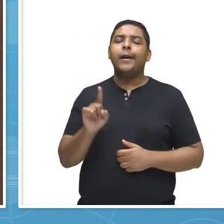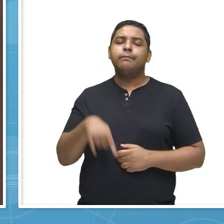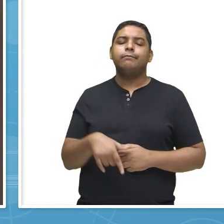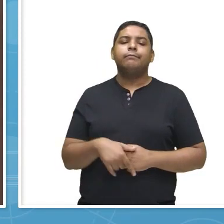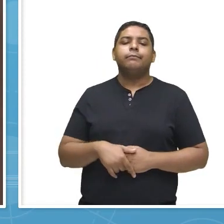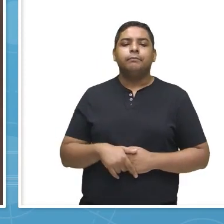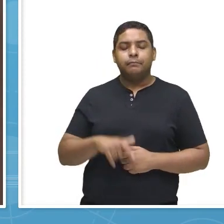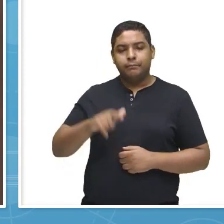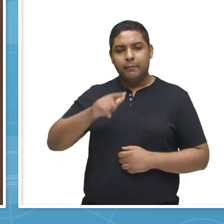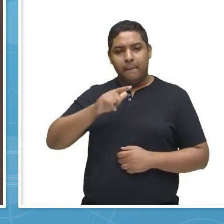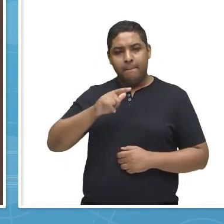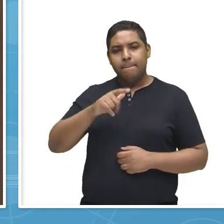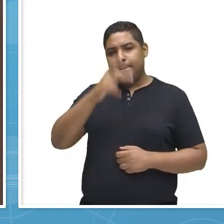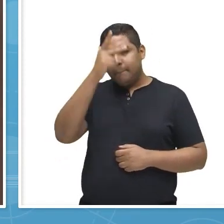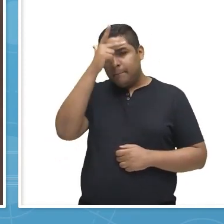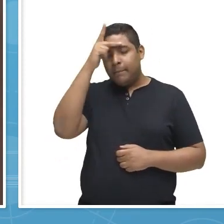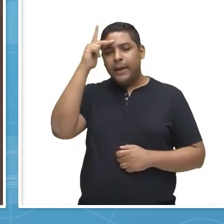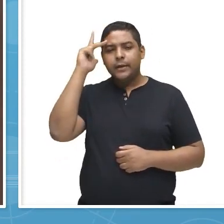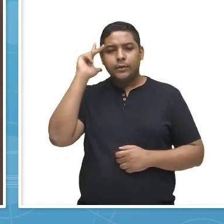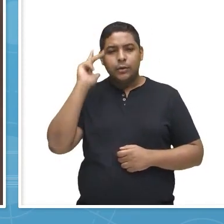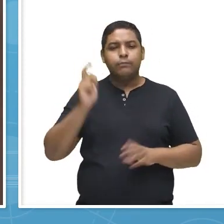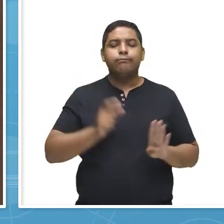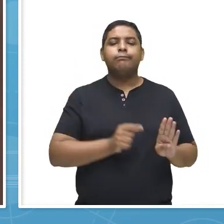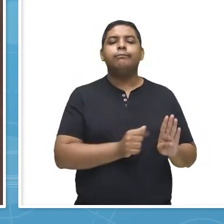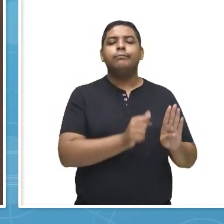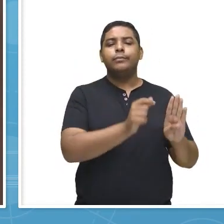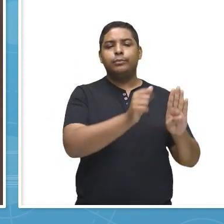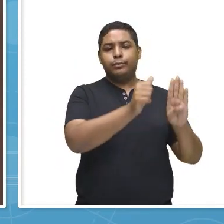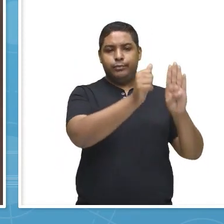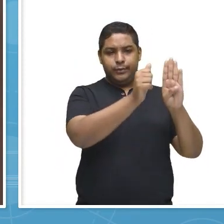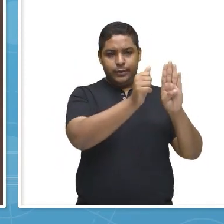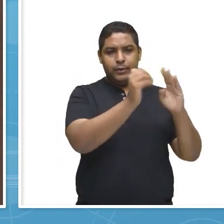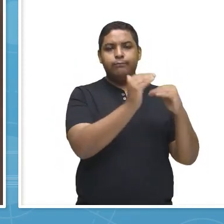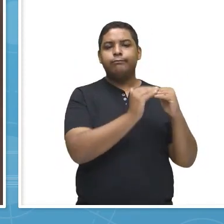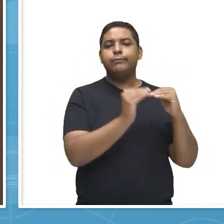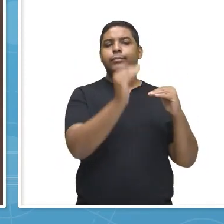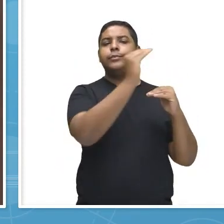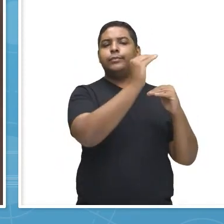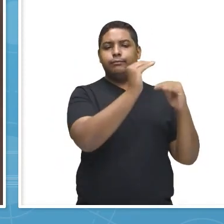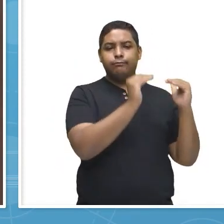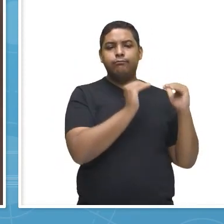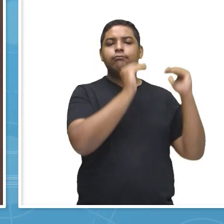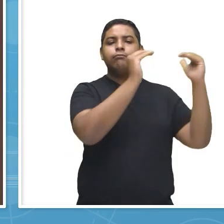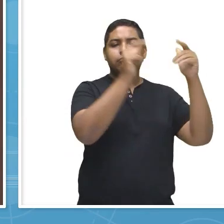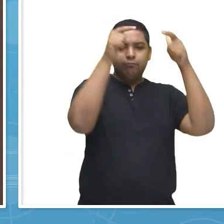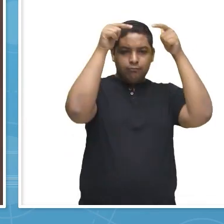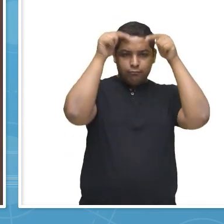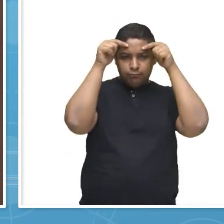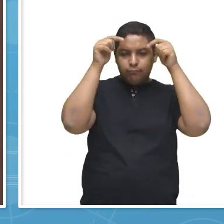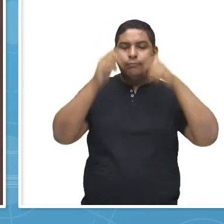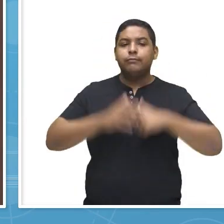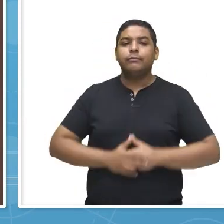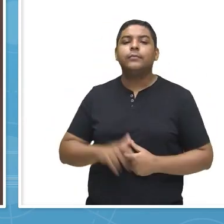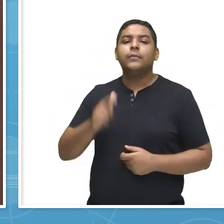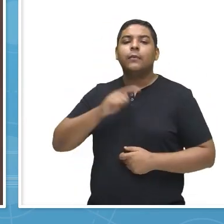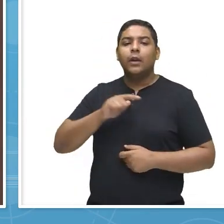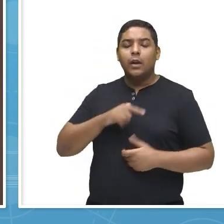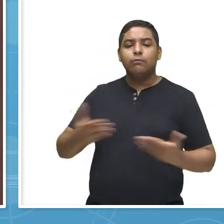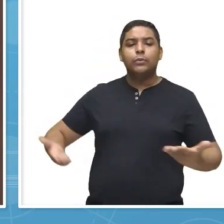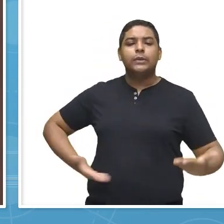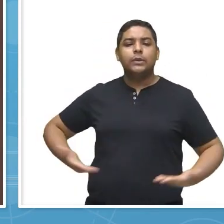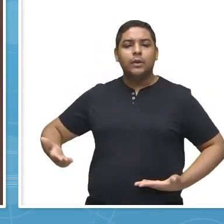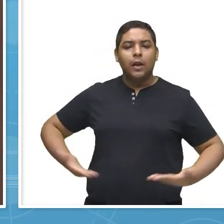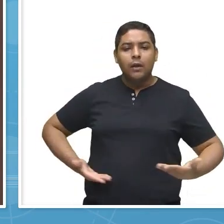eles tomavam por base a posse de terra e o trabalho entre servo e camponês, tá